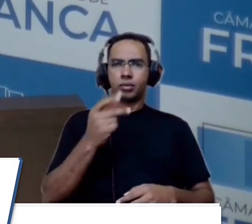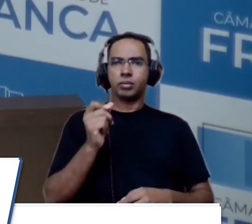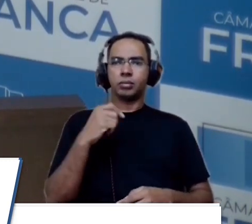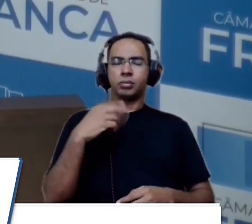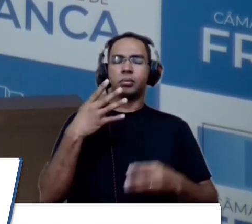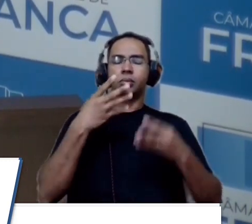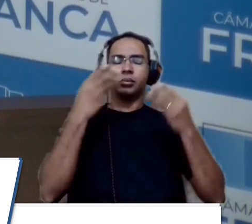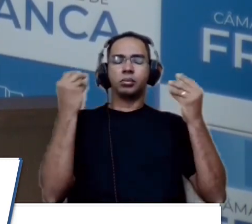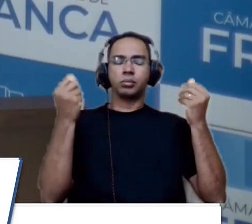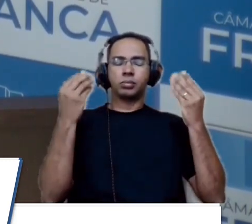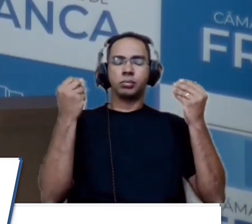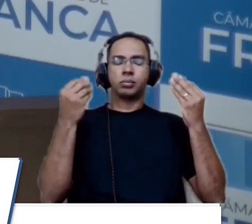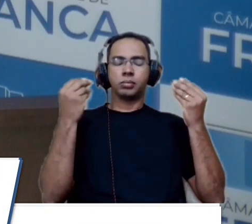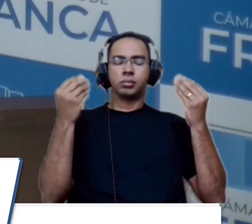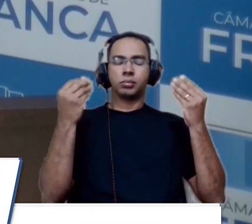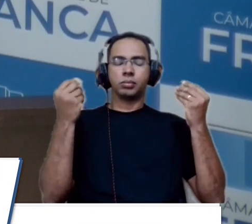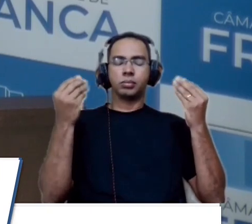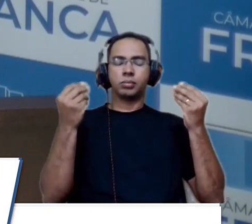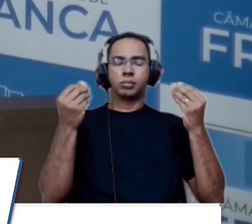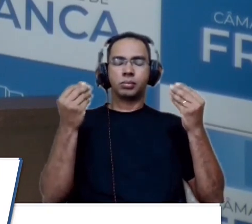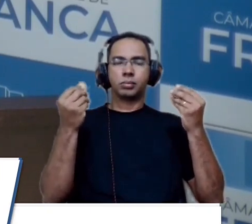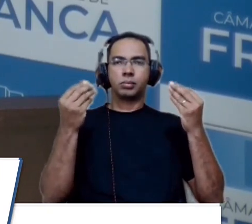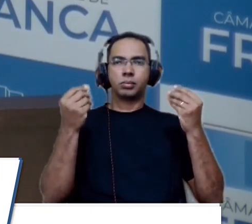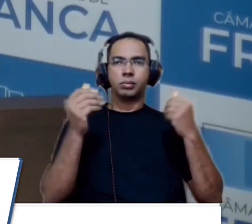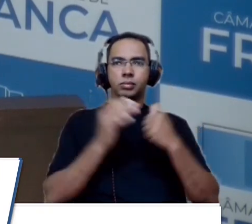assunto, o raciocínio agora.